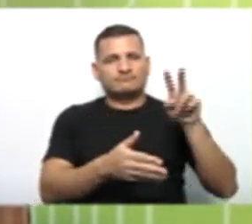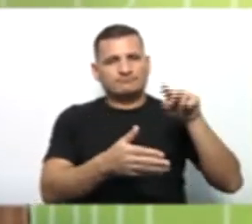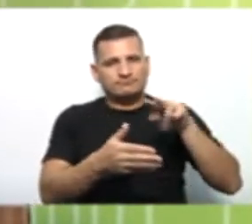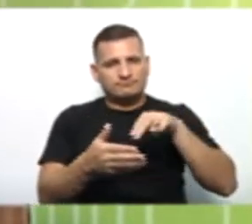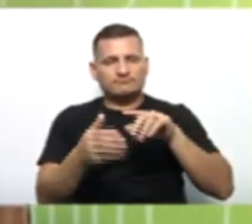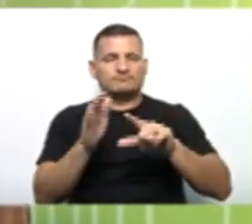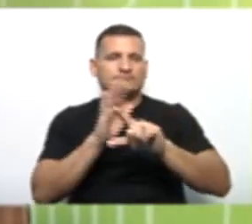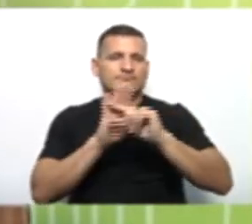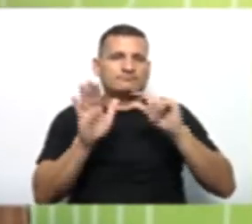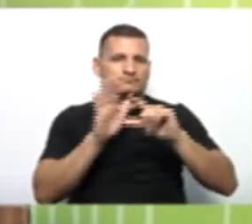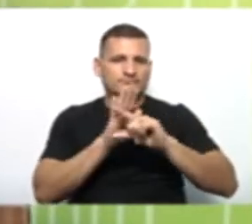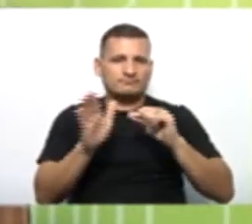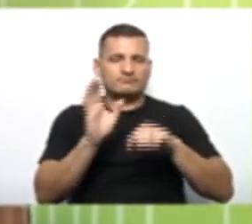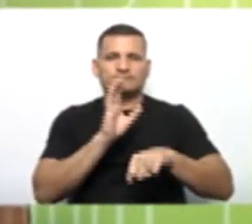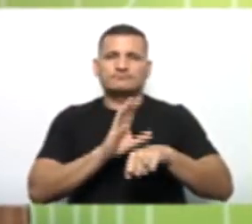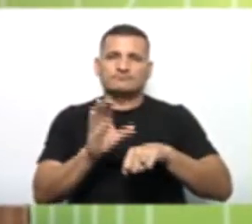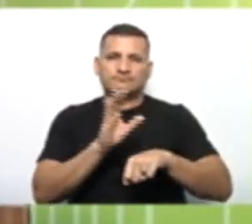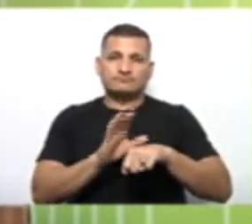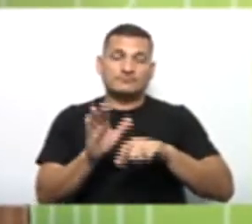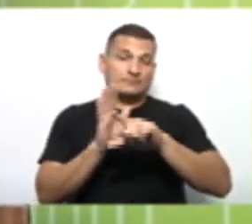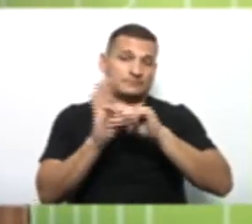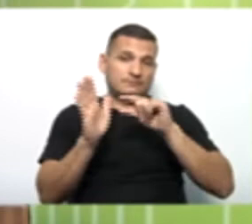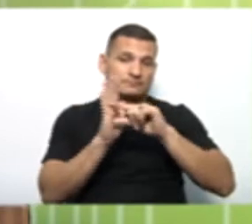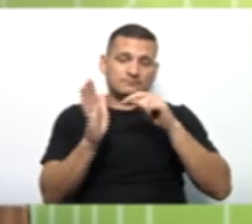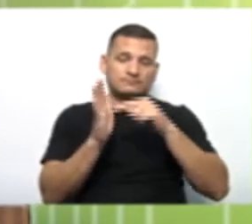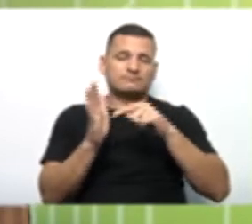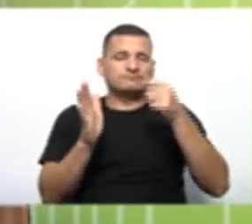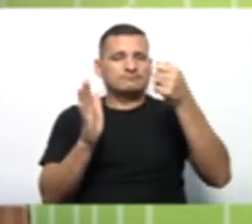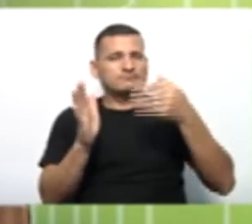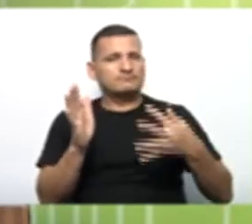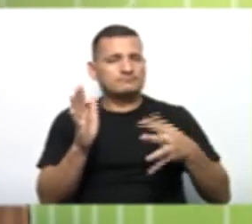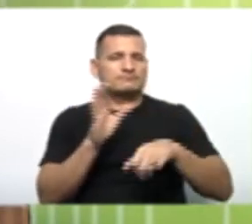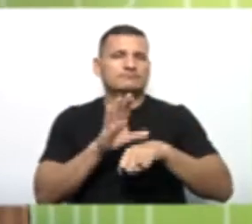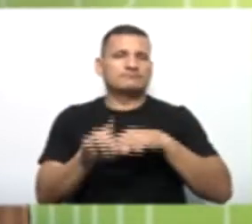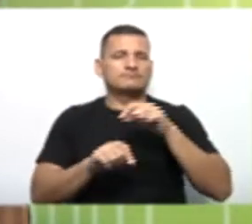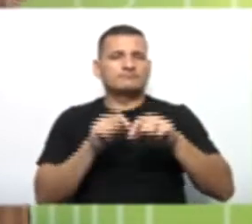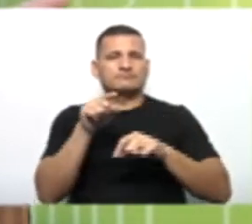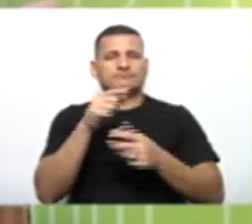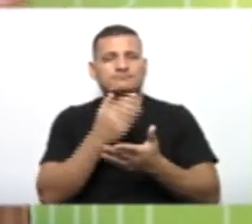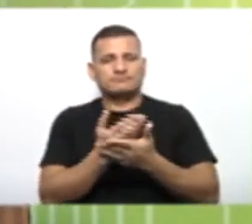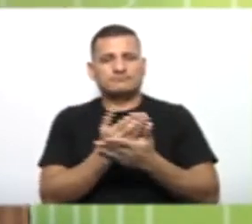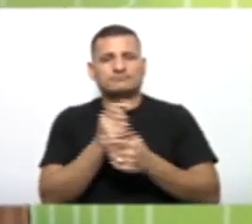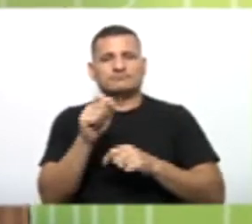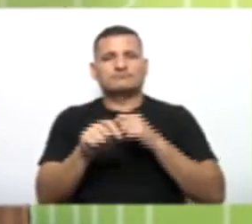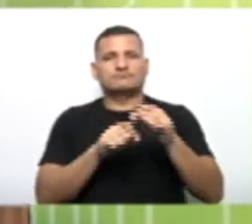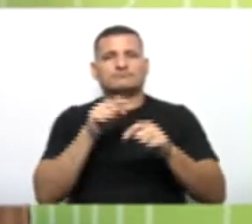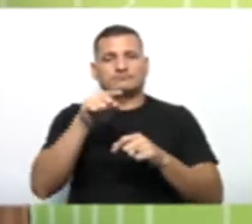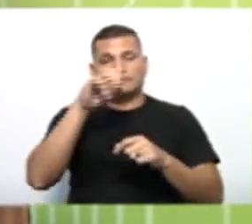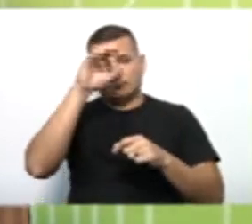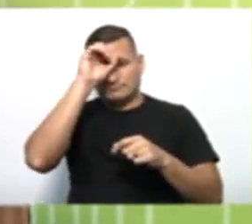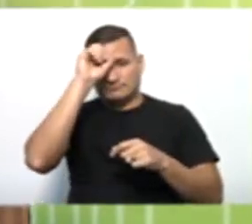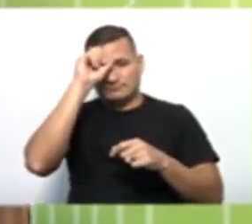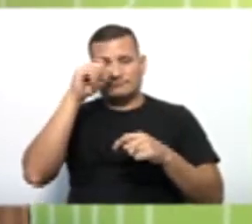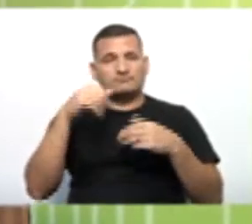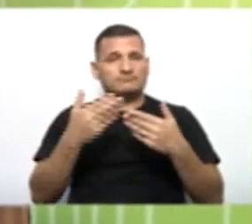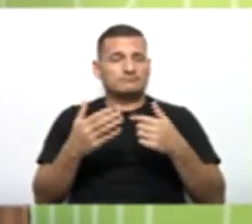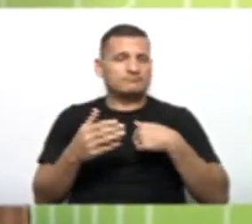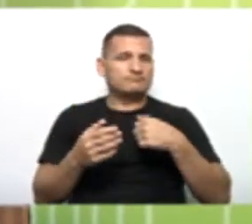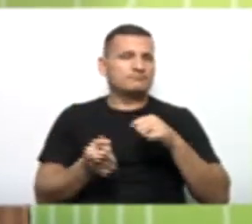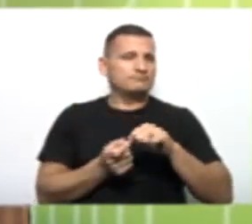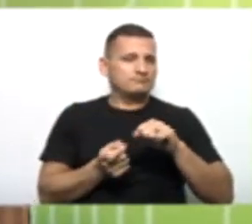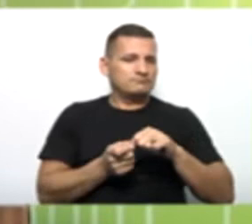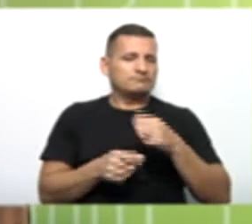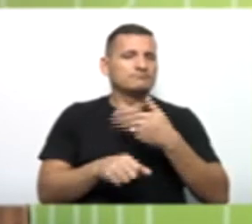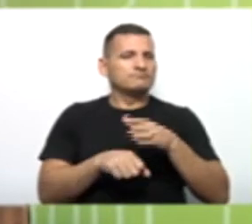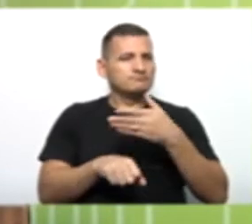ementas dos cursos as ementas falam sobre o curso o que que você vai estudar o que que você vai aprender e aí eu fiz esse exercício